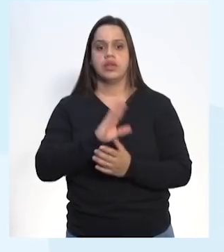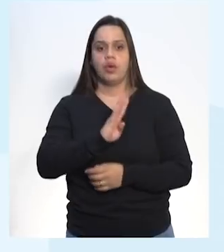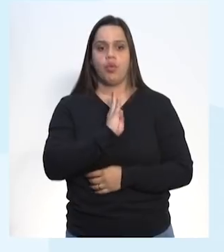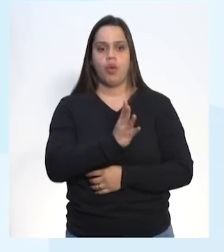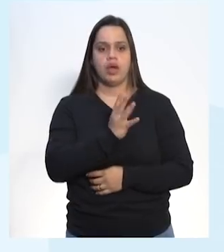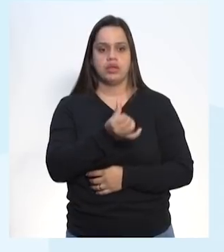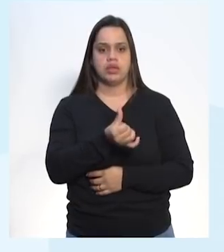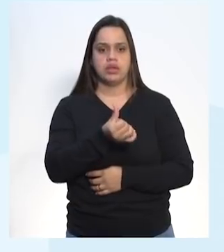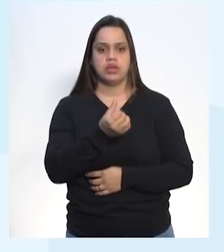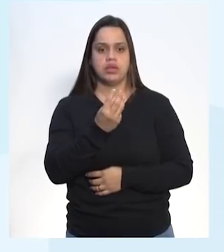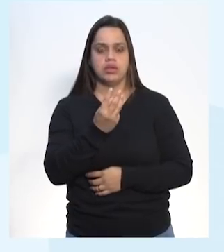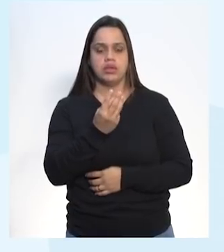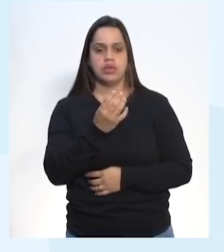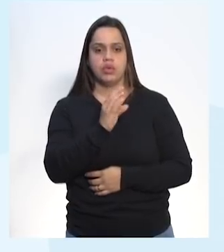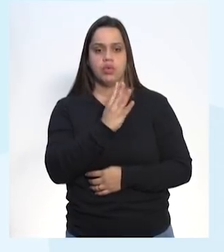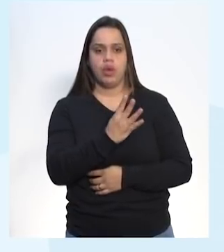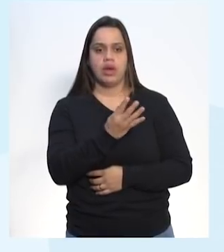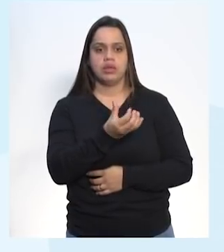462 milhões,